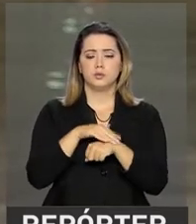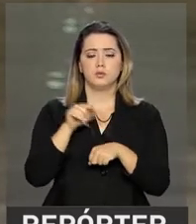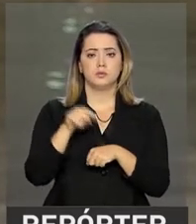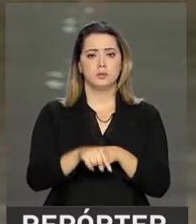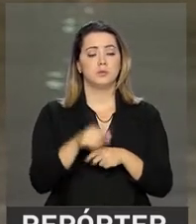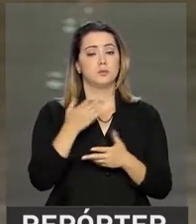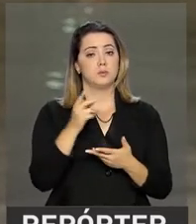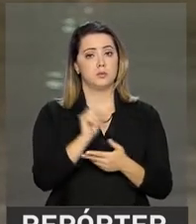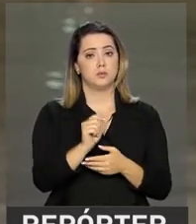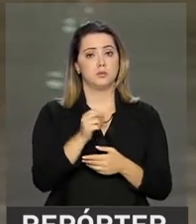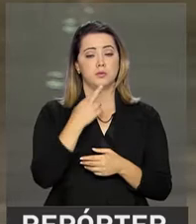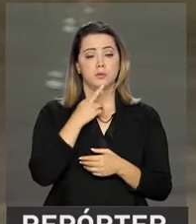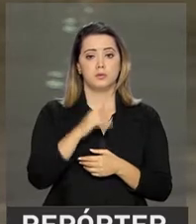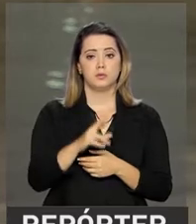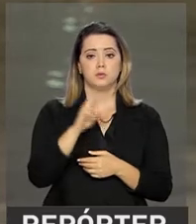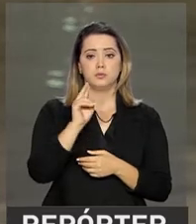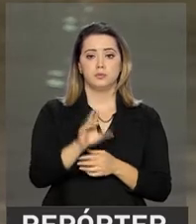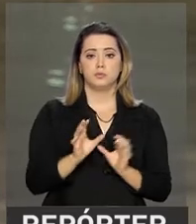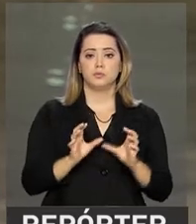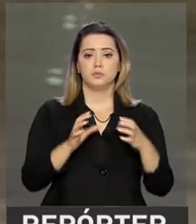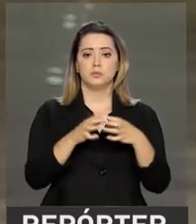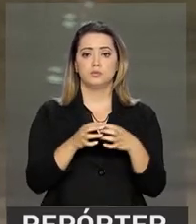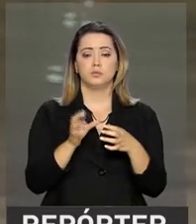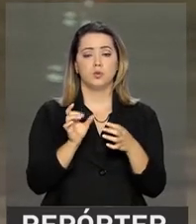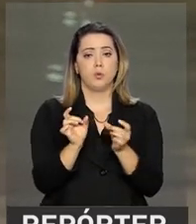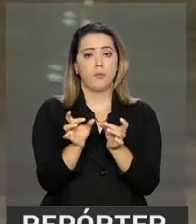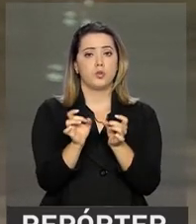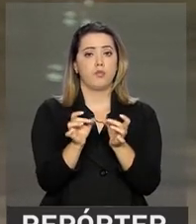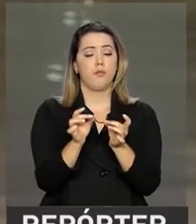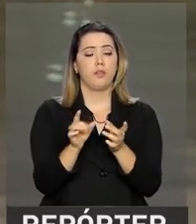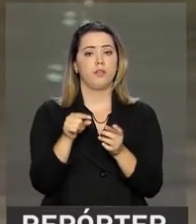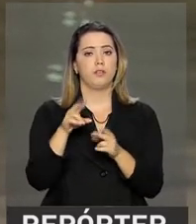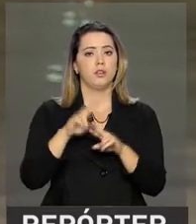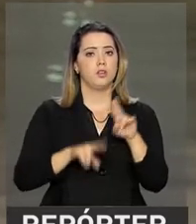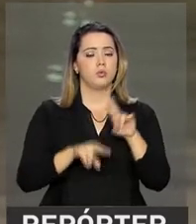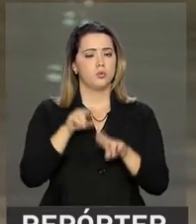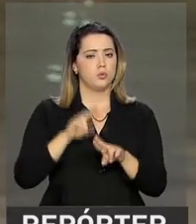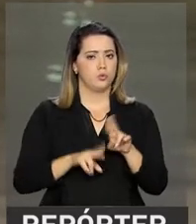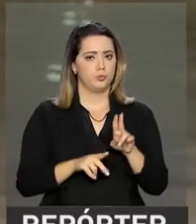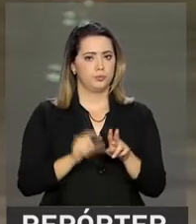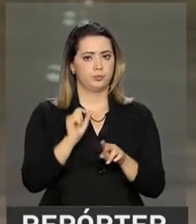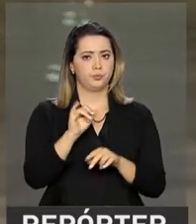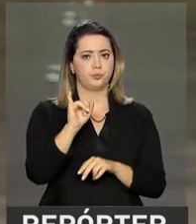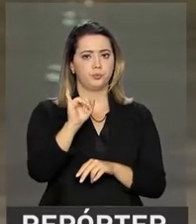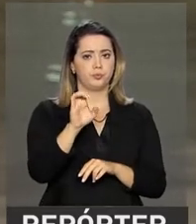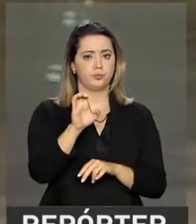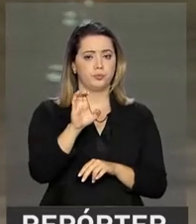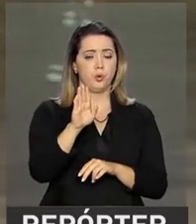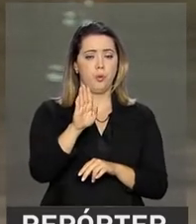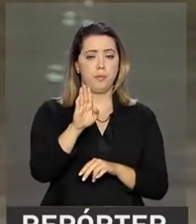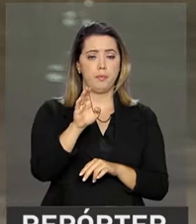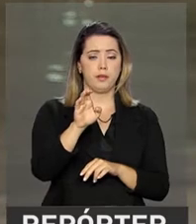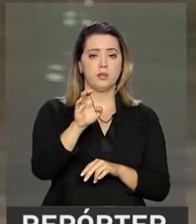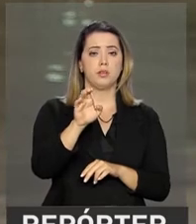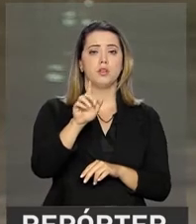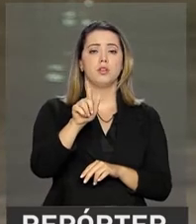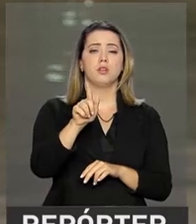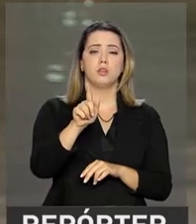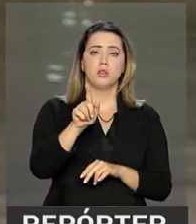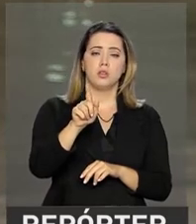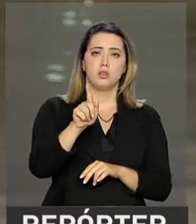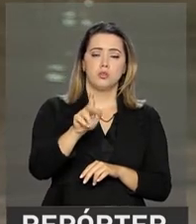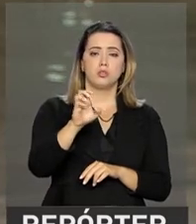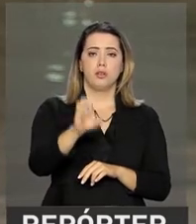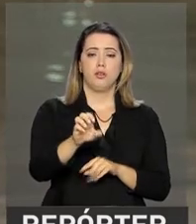sobre os resultados do setor vai gerir varejista em junho segundo o ibge as vendas do setor em